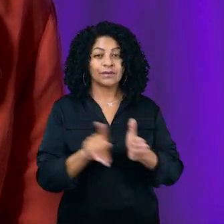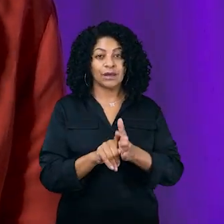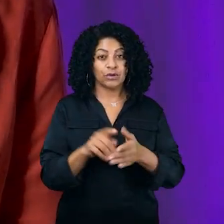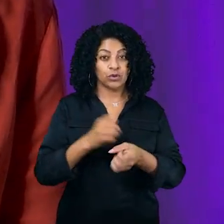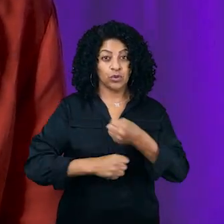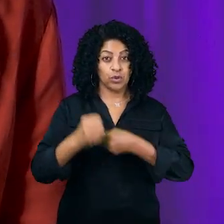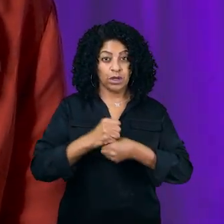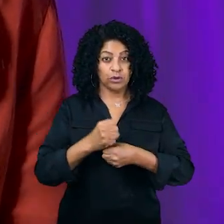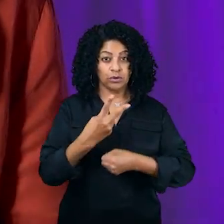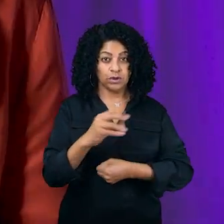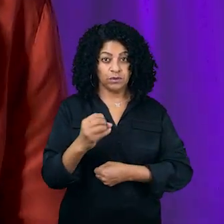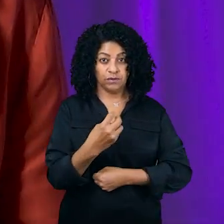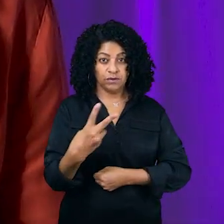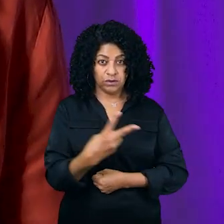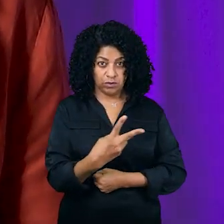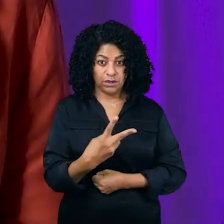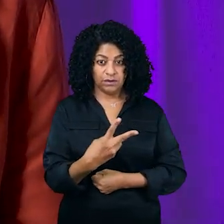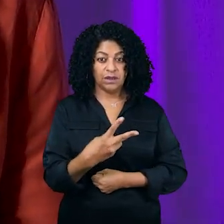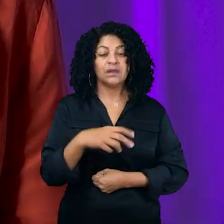de 2022,